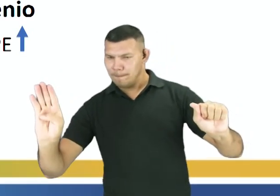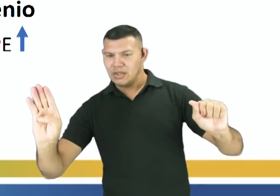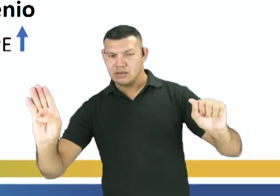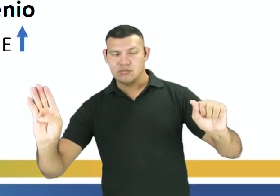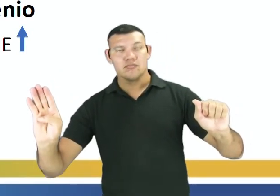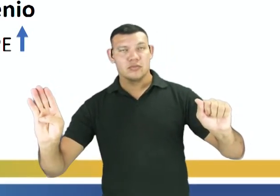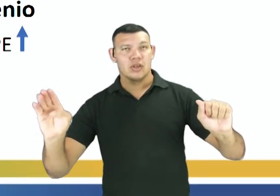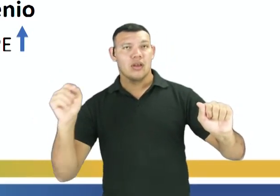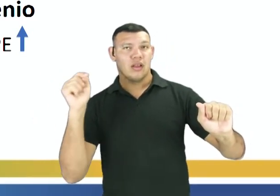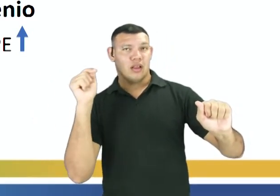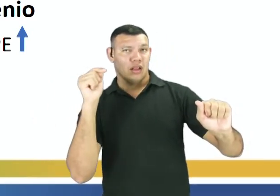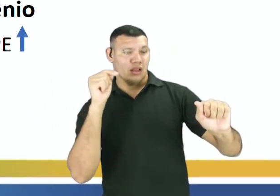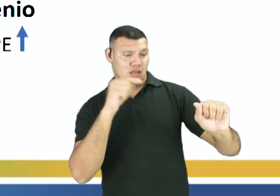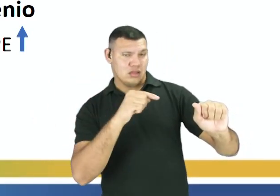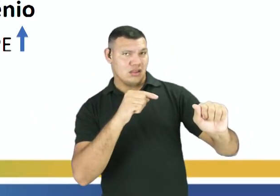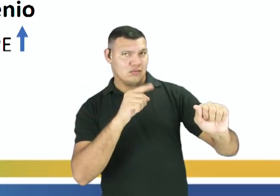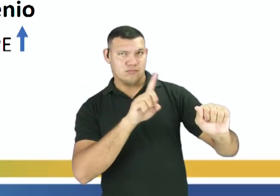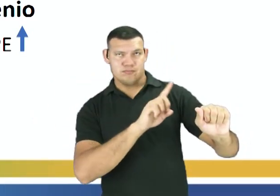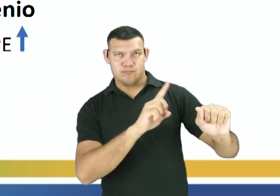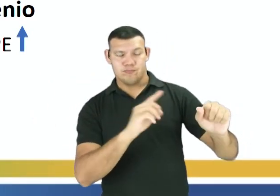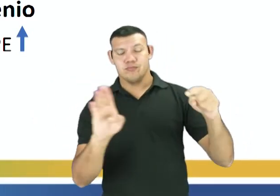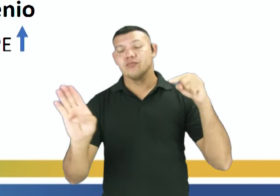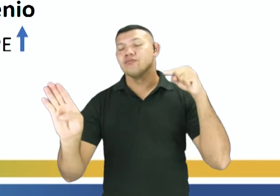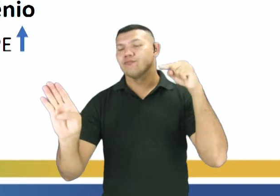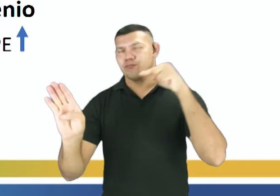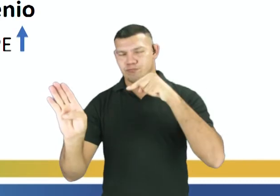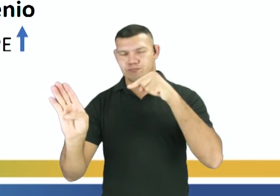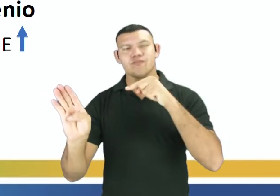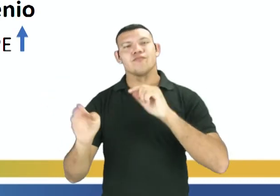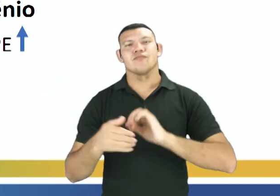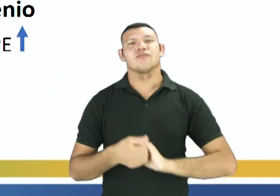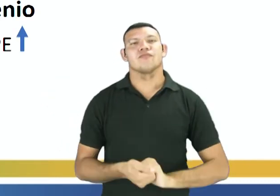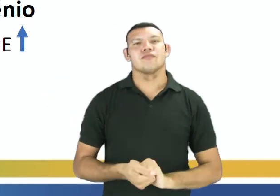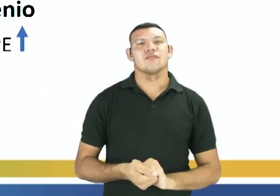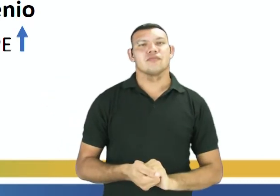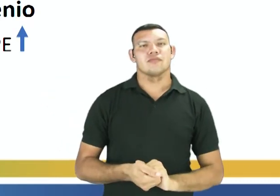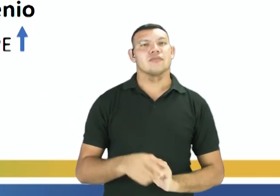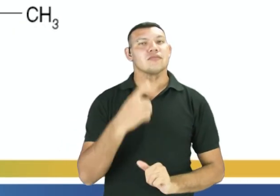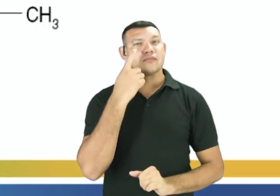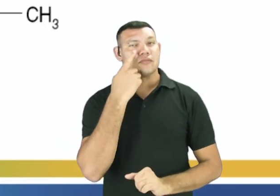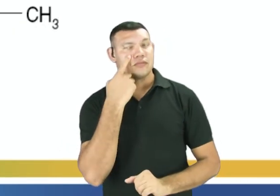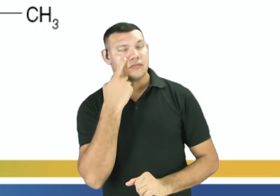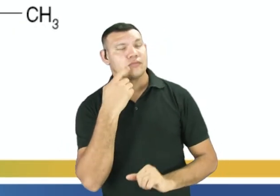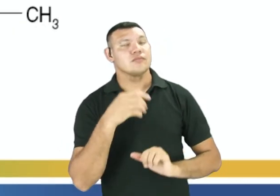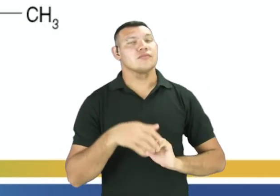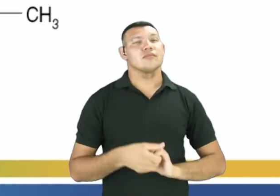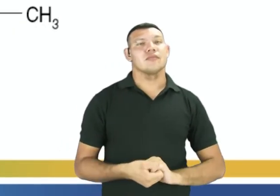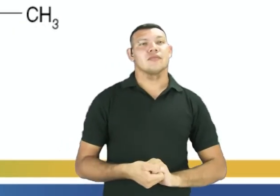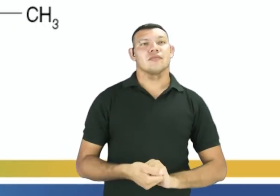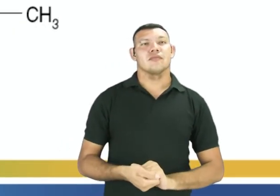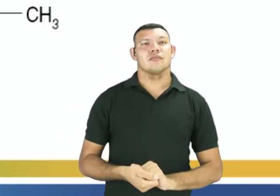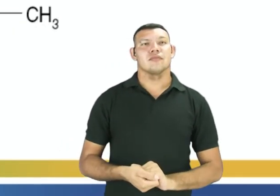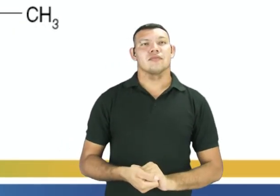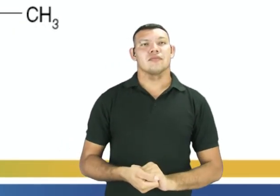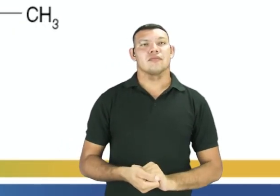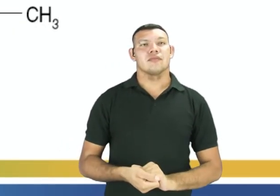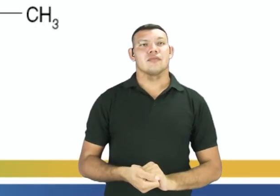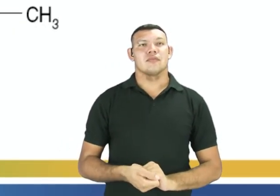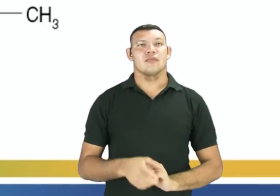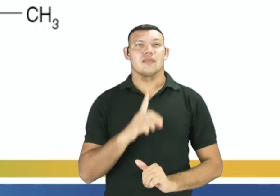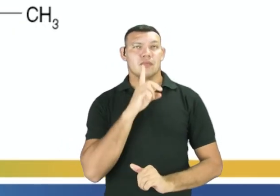fusão e ebulição vai ser a estrutura B, conforme o exemplo. Bem, quanto às